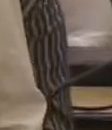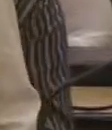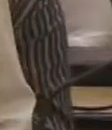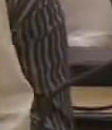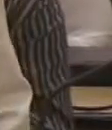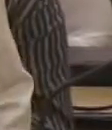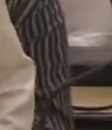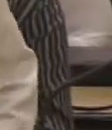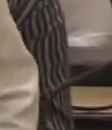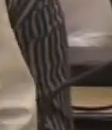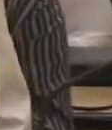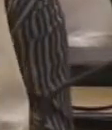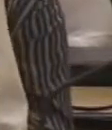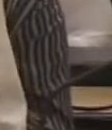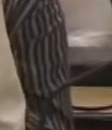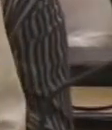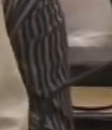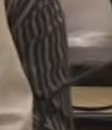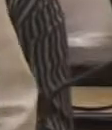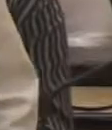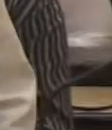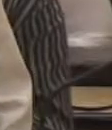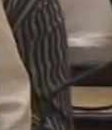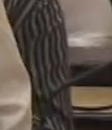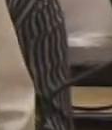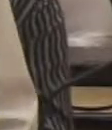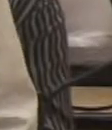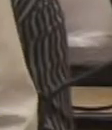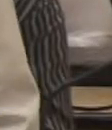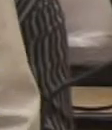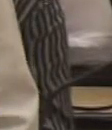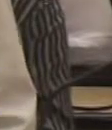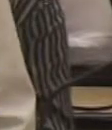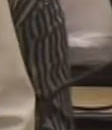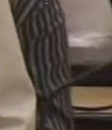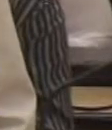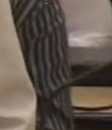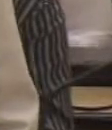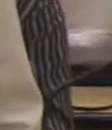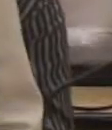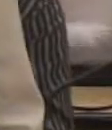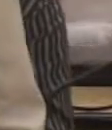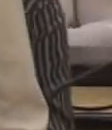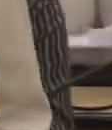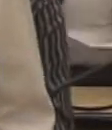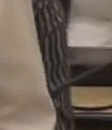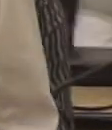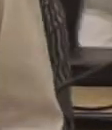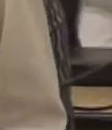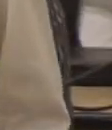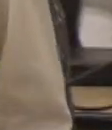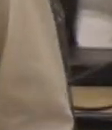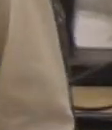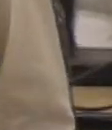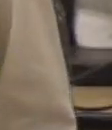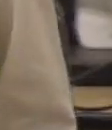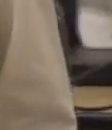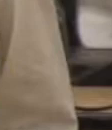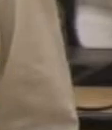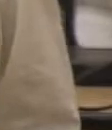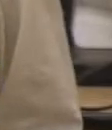país, na parte de educação, uma educação integral, uma educação de qualidade, uma educação de verdade. No